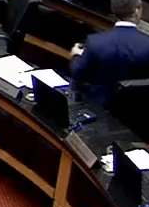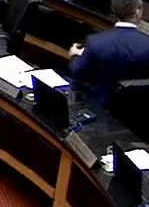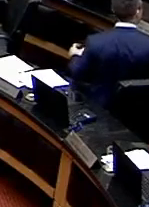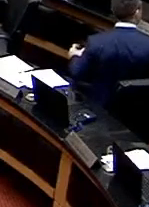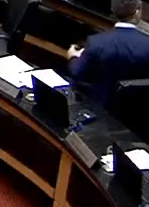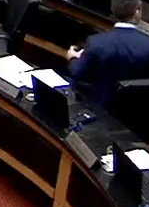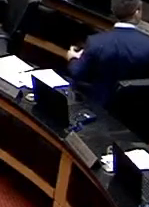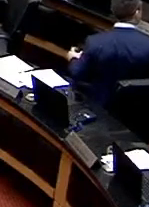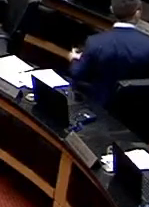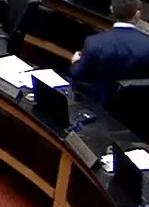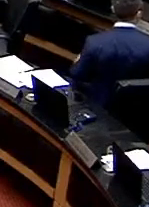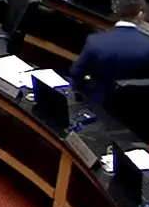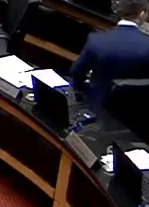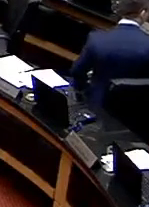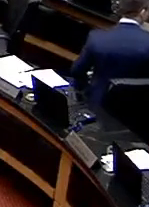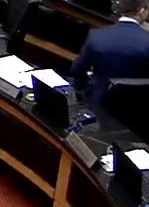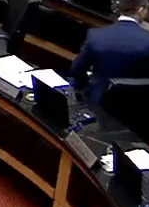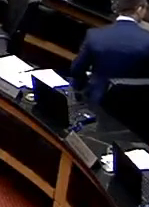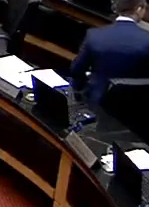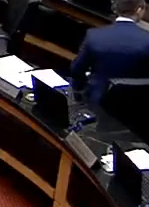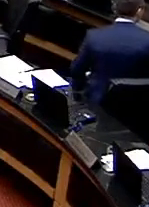o boca a boca